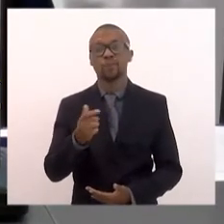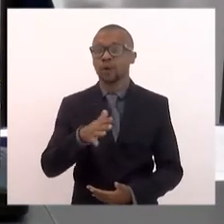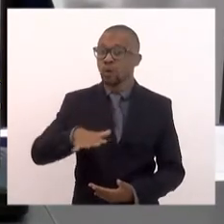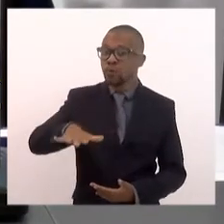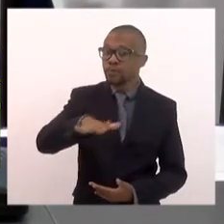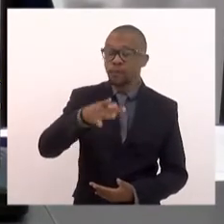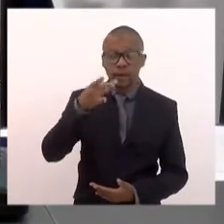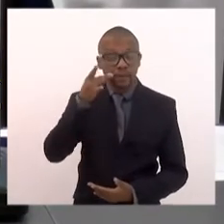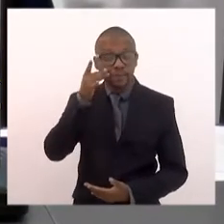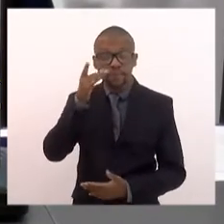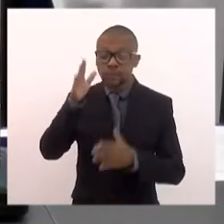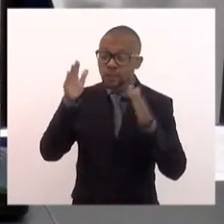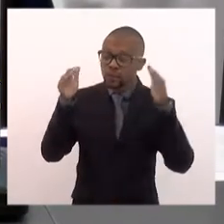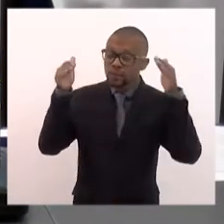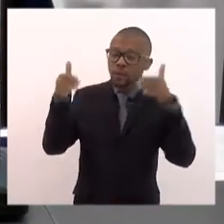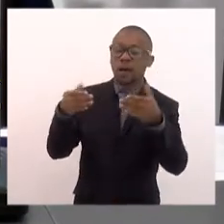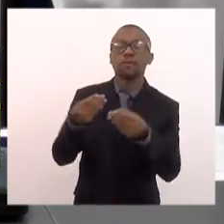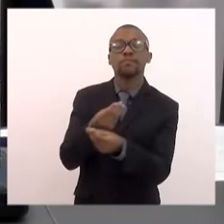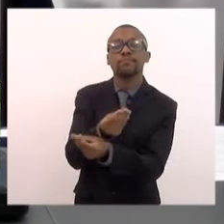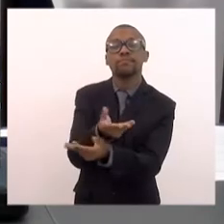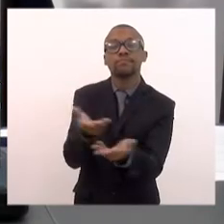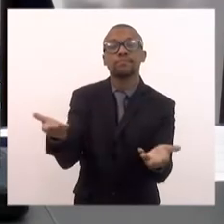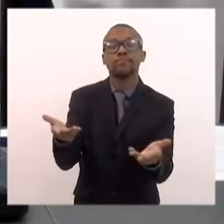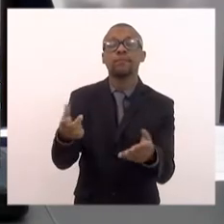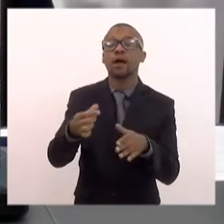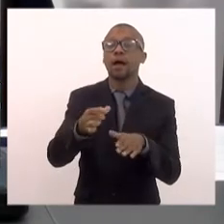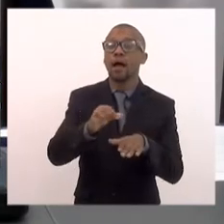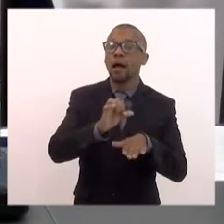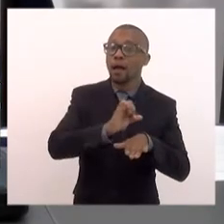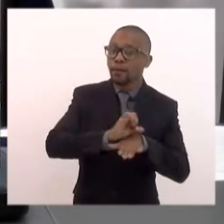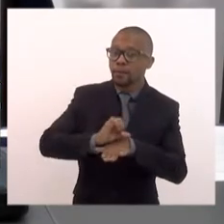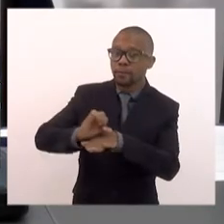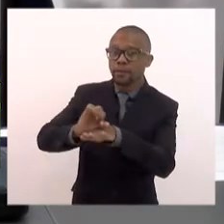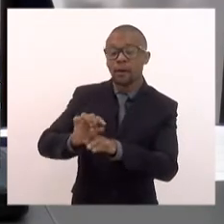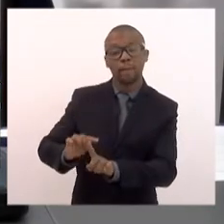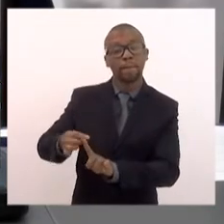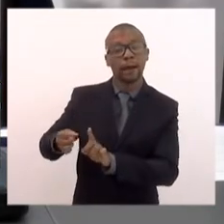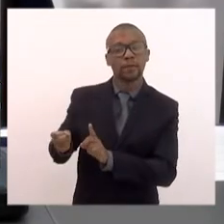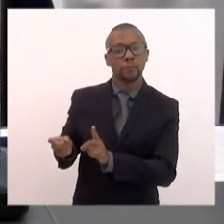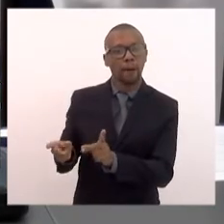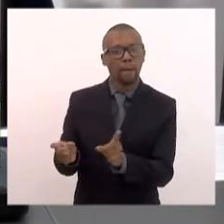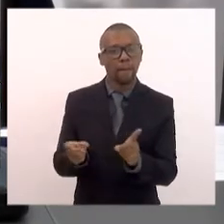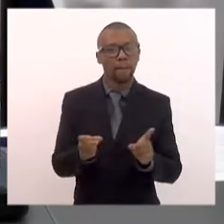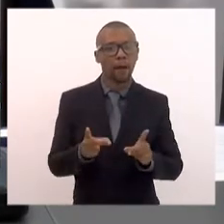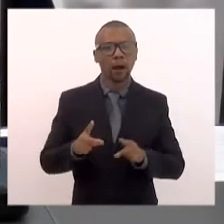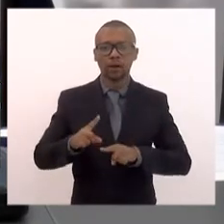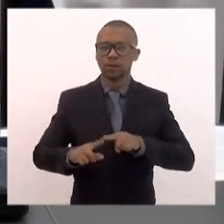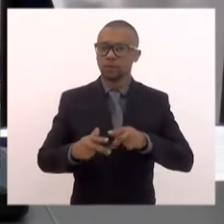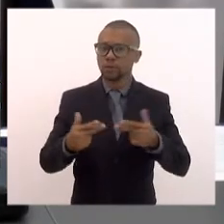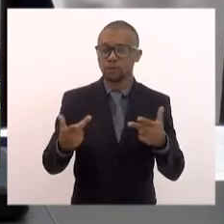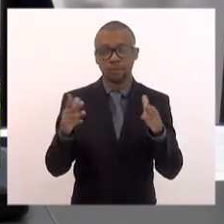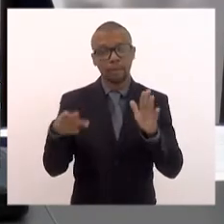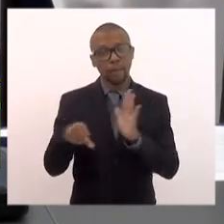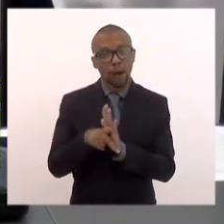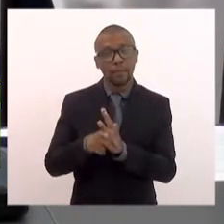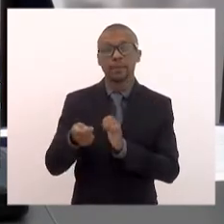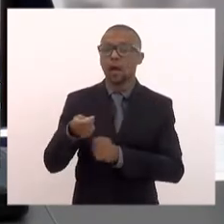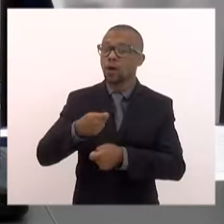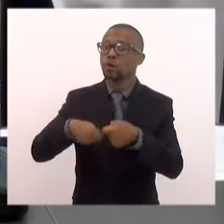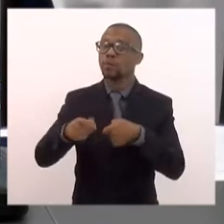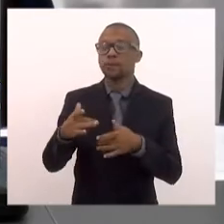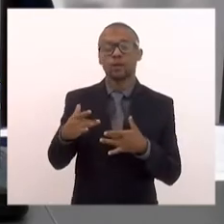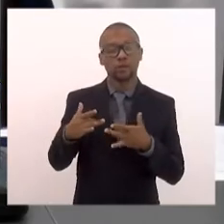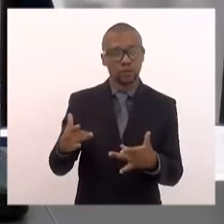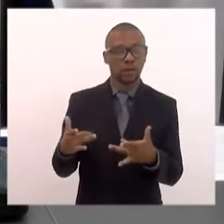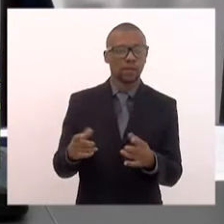físico especialmente destinado para exposição e comercialização de produtos da economia solidária. Então, seria importante saber, esse